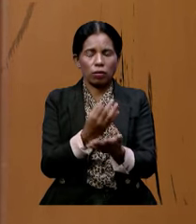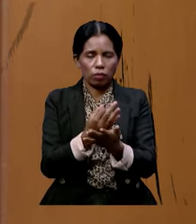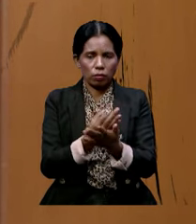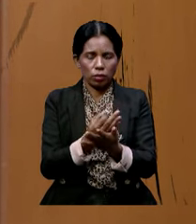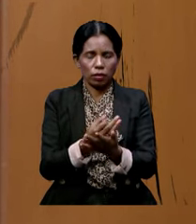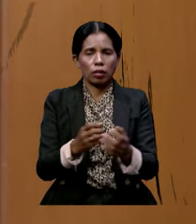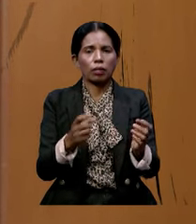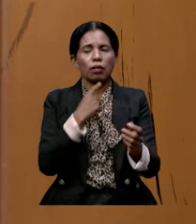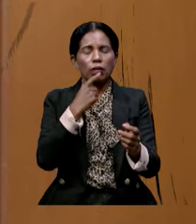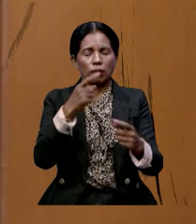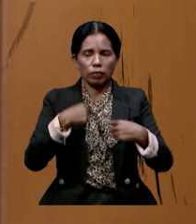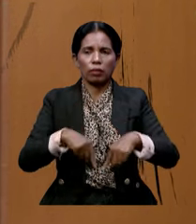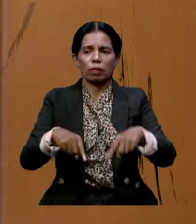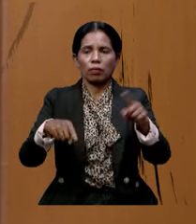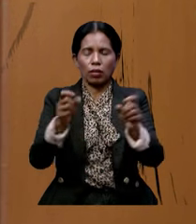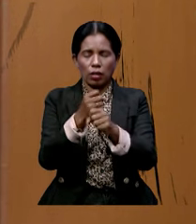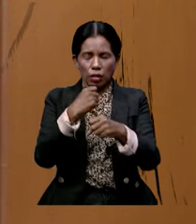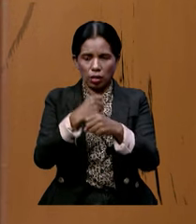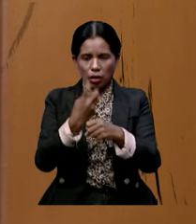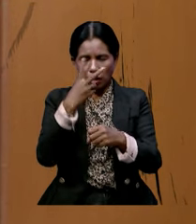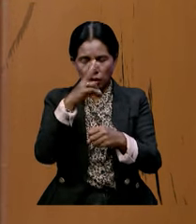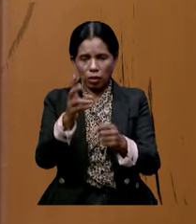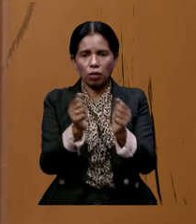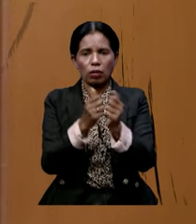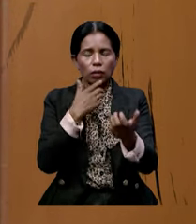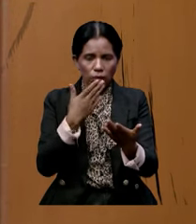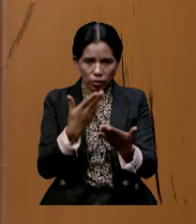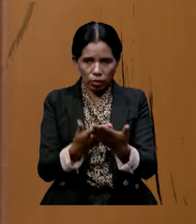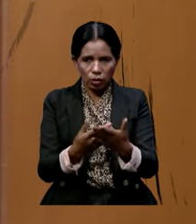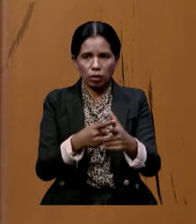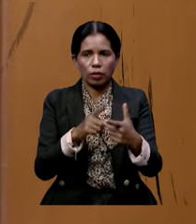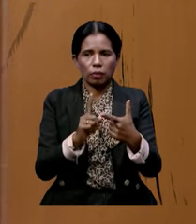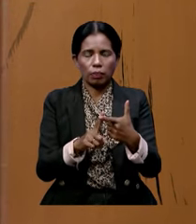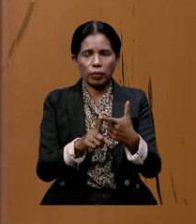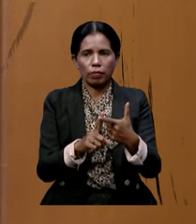recomendação. Cata que filha fale o assunto no dia, e depois,